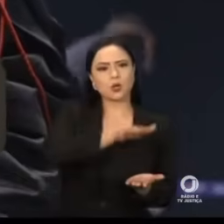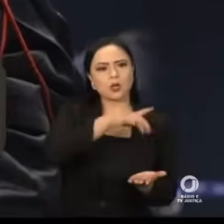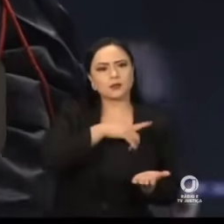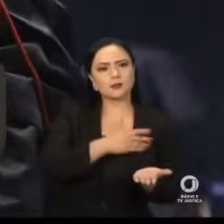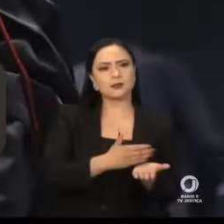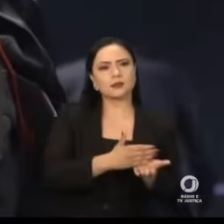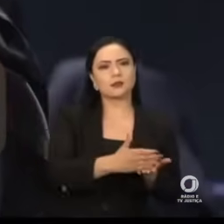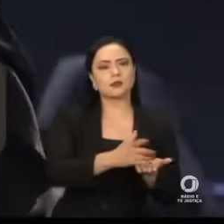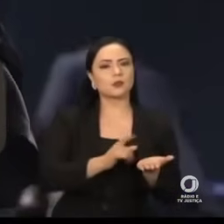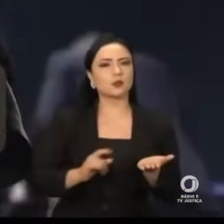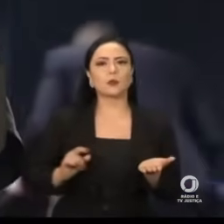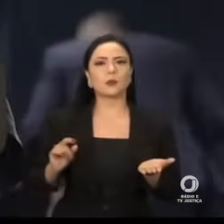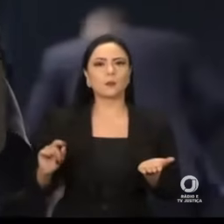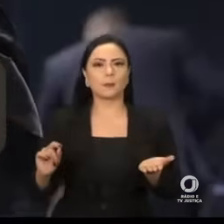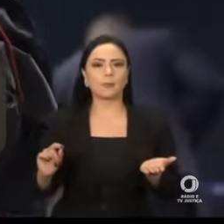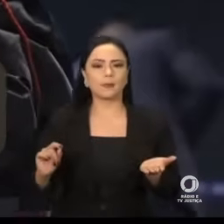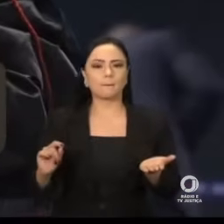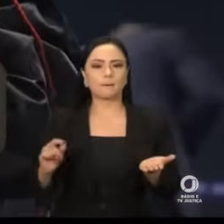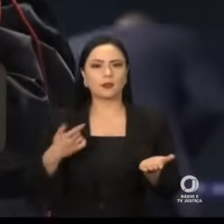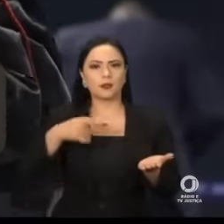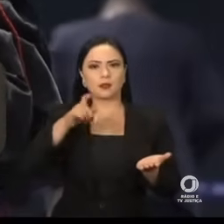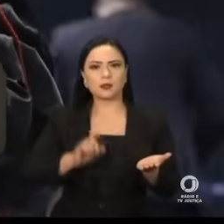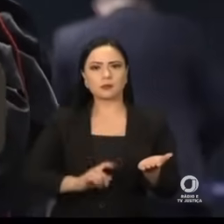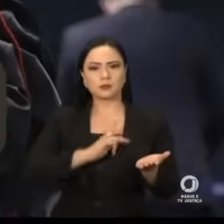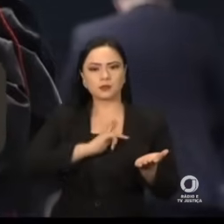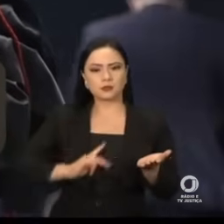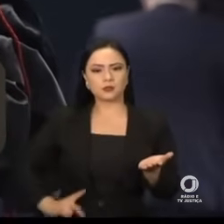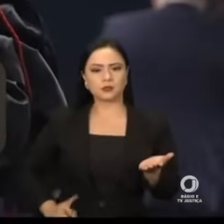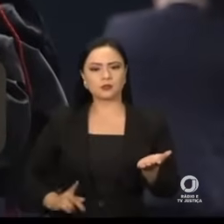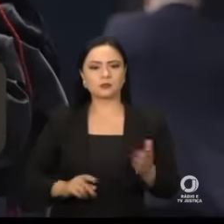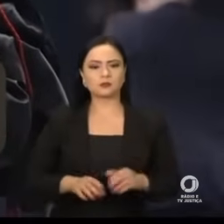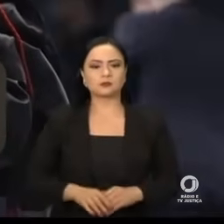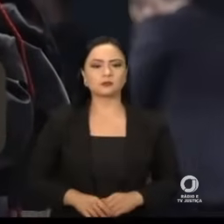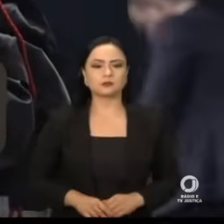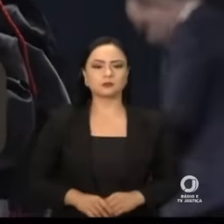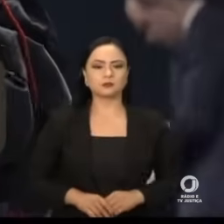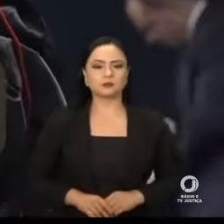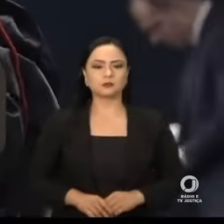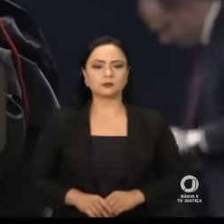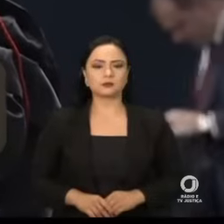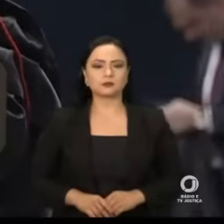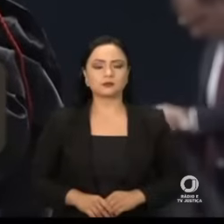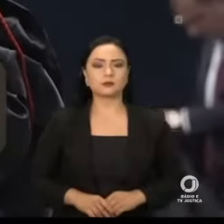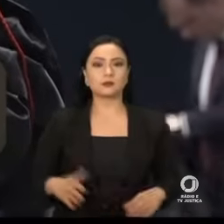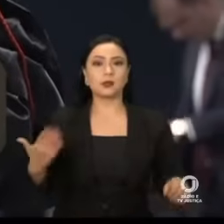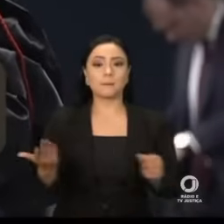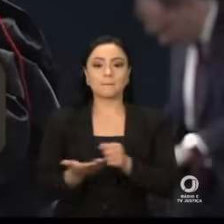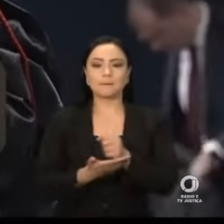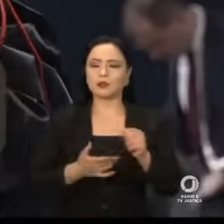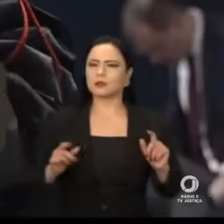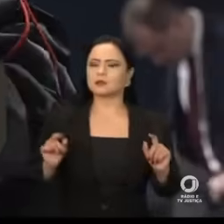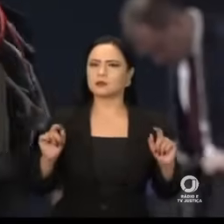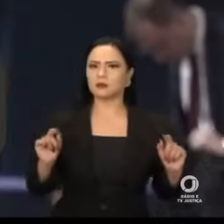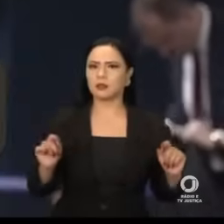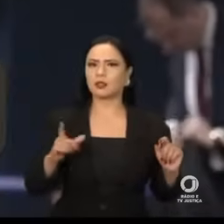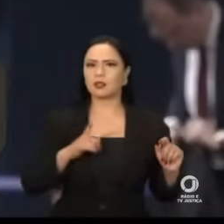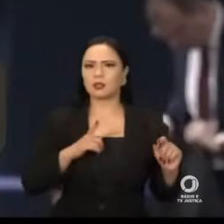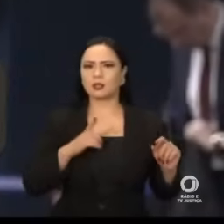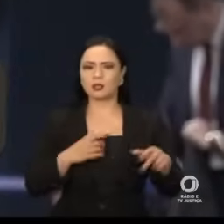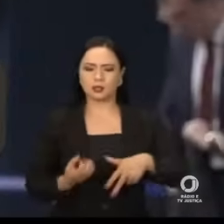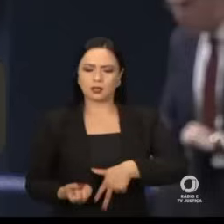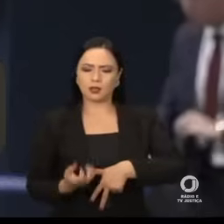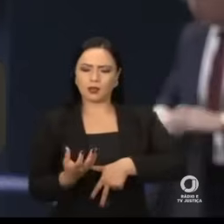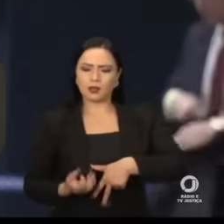relação ao ex-presidente da República, com base numa delação e